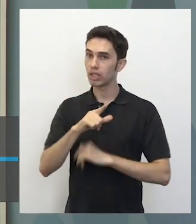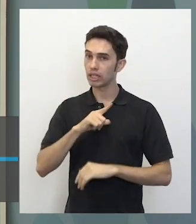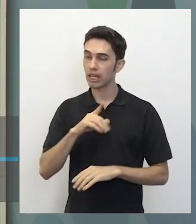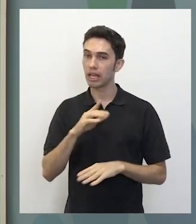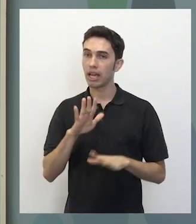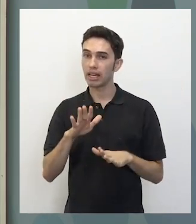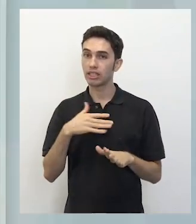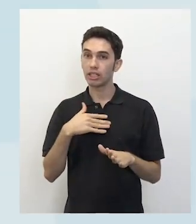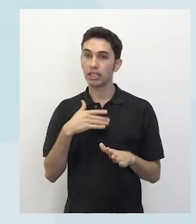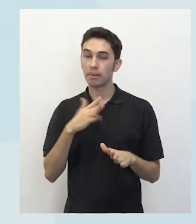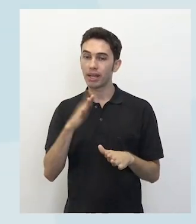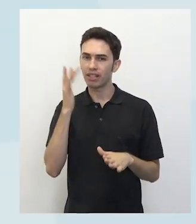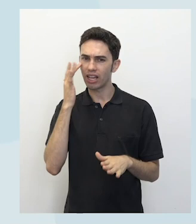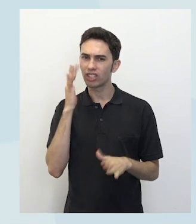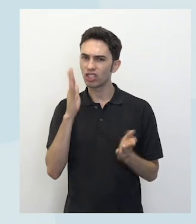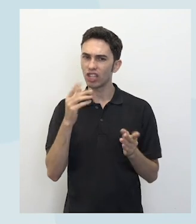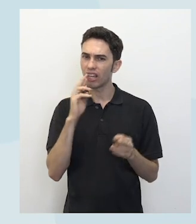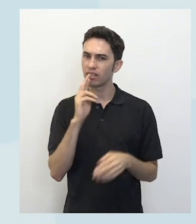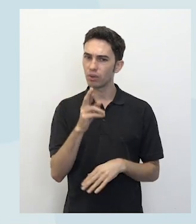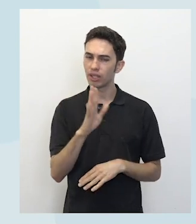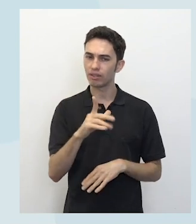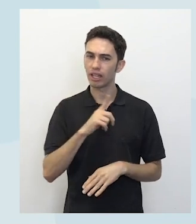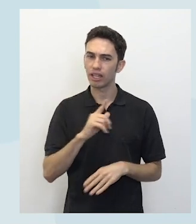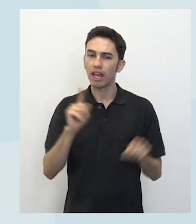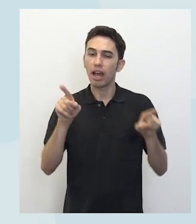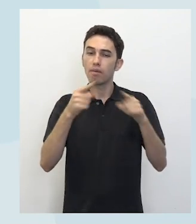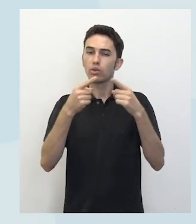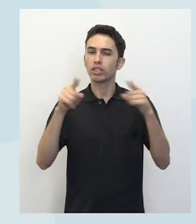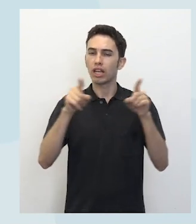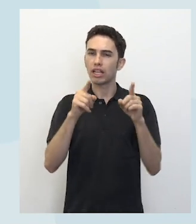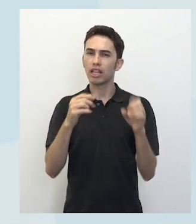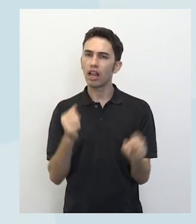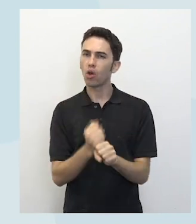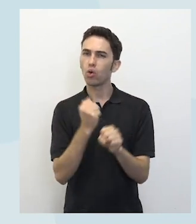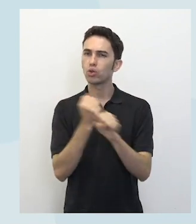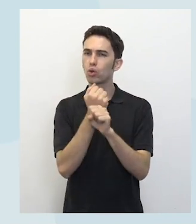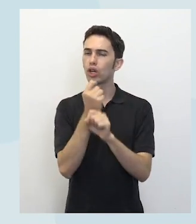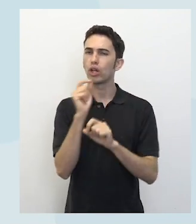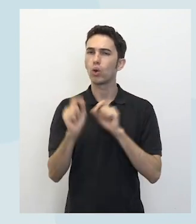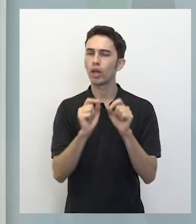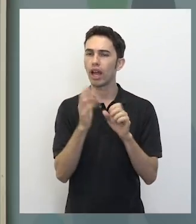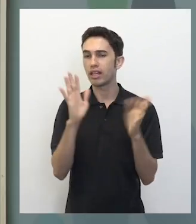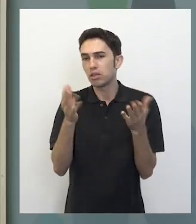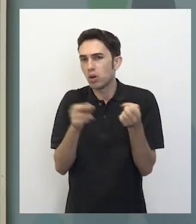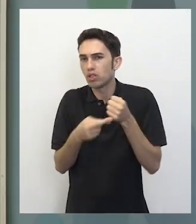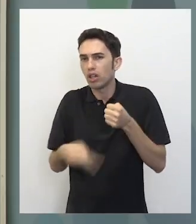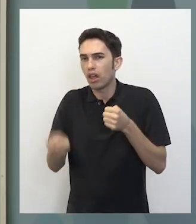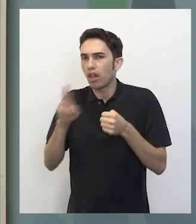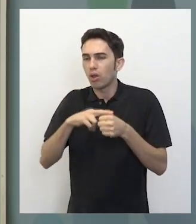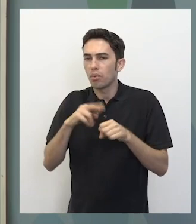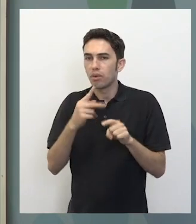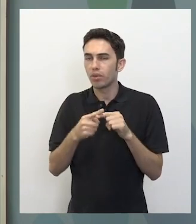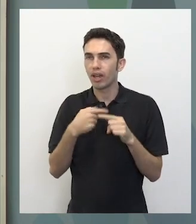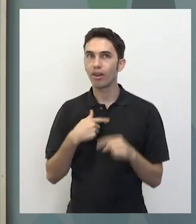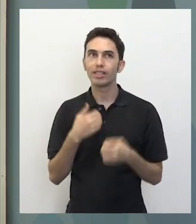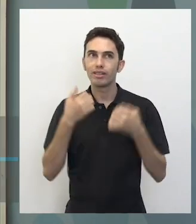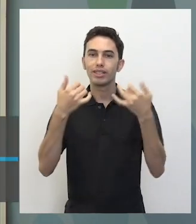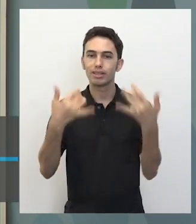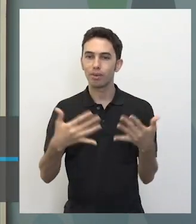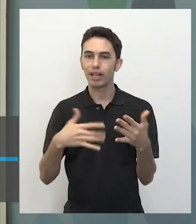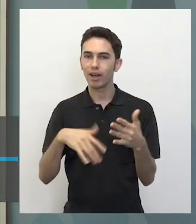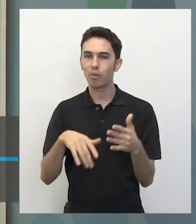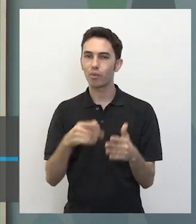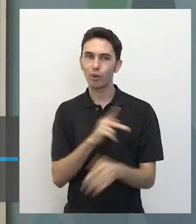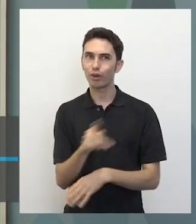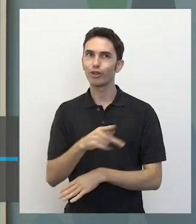sobre como a musicalidade do poema é construída. A gente só retoma. Eu acabei falando, porque o professor sempre dá resposta